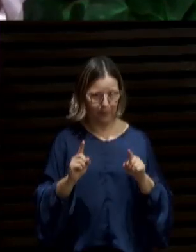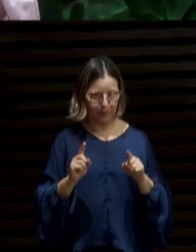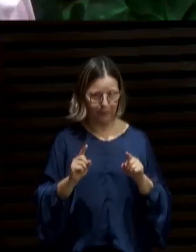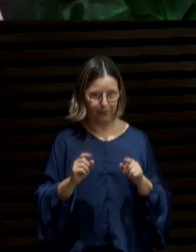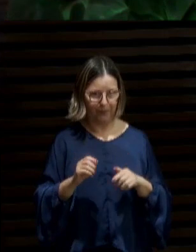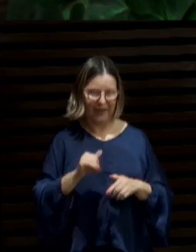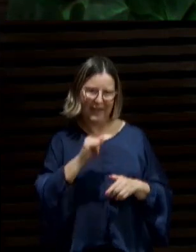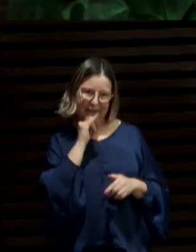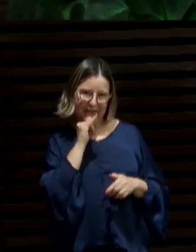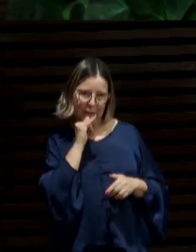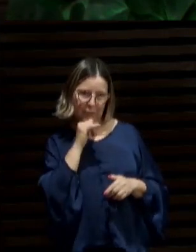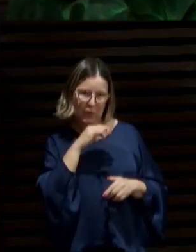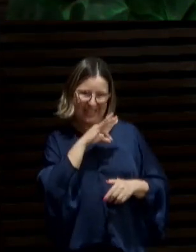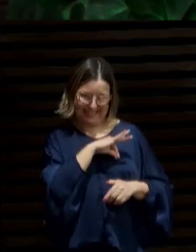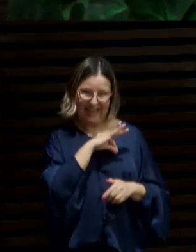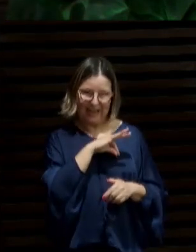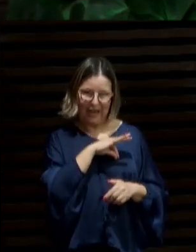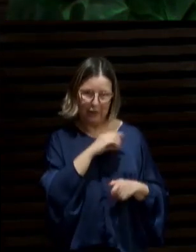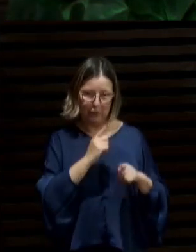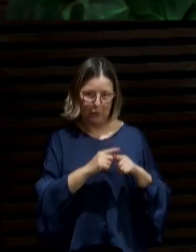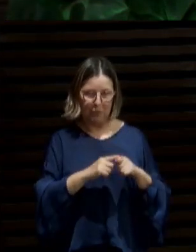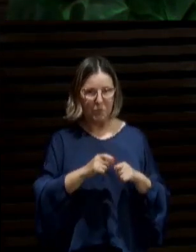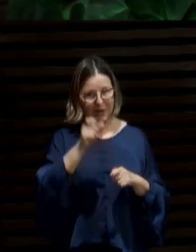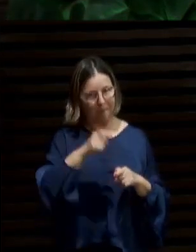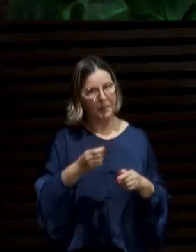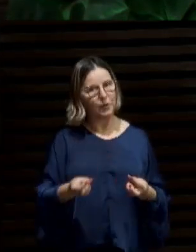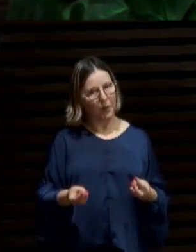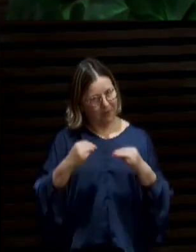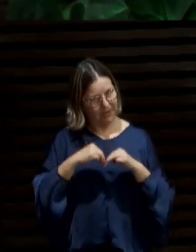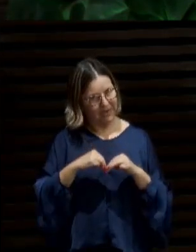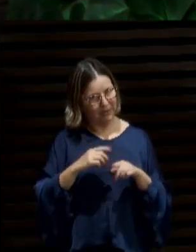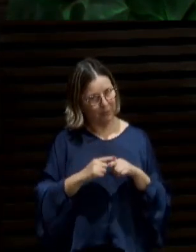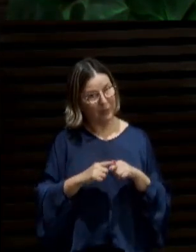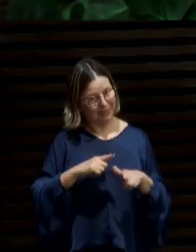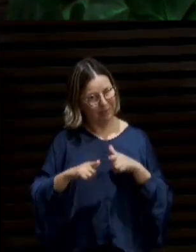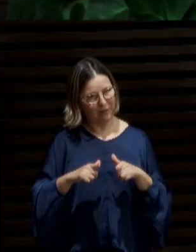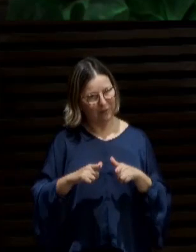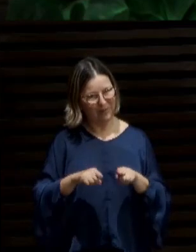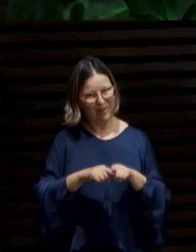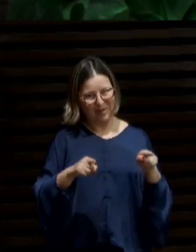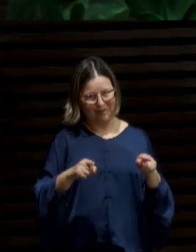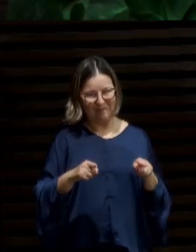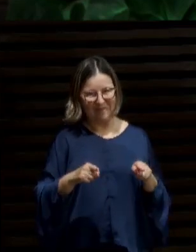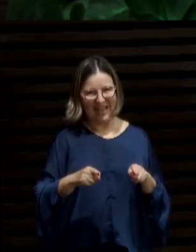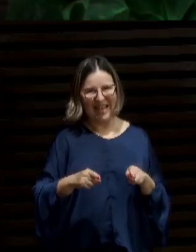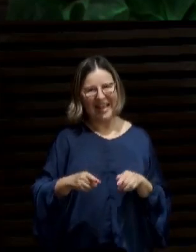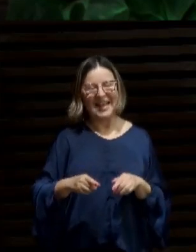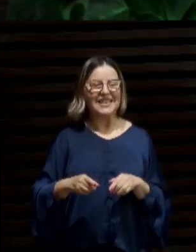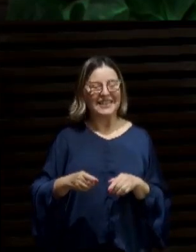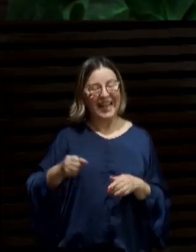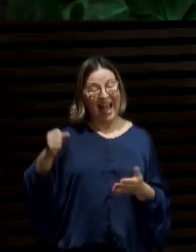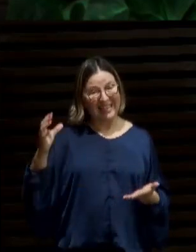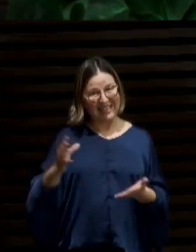Mas presente, dádiva, é por graça, é por bondade. E Ele